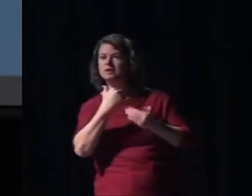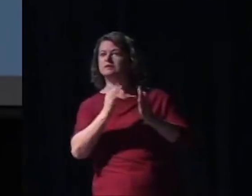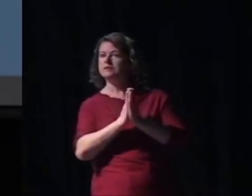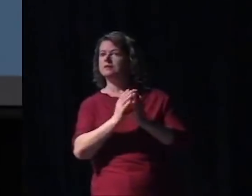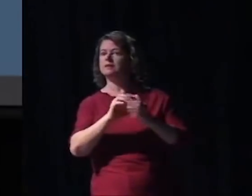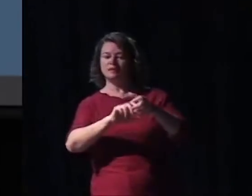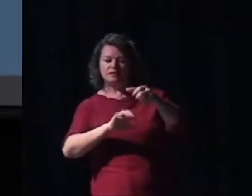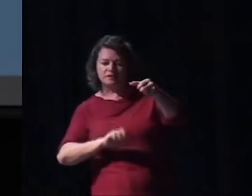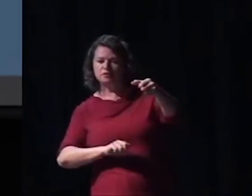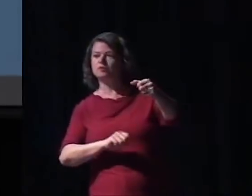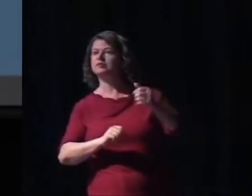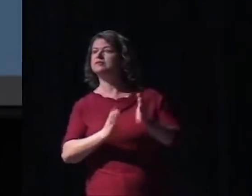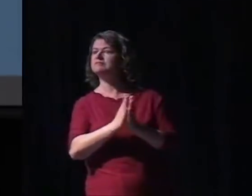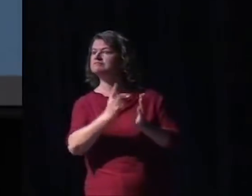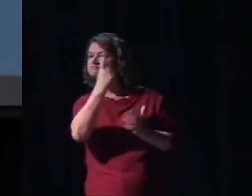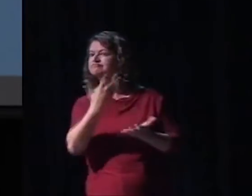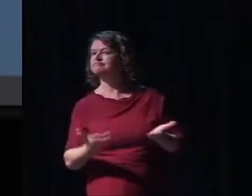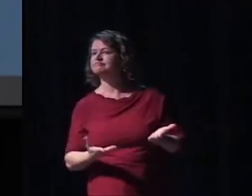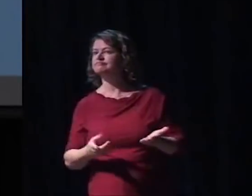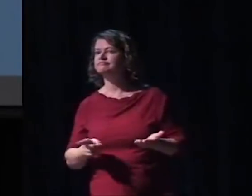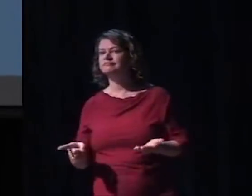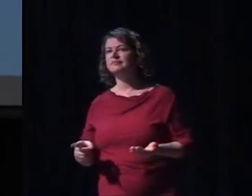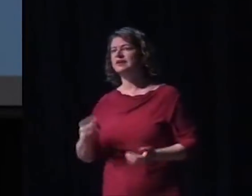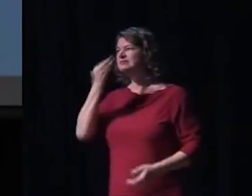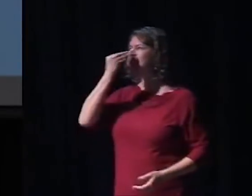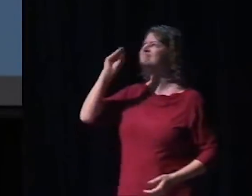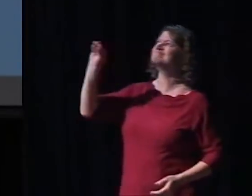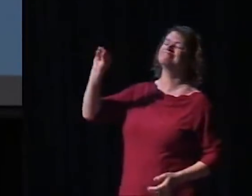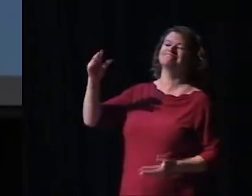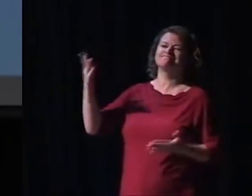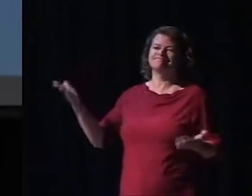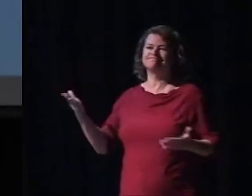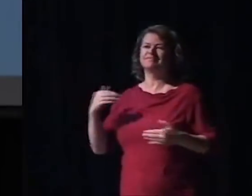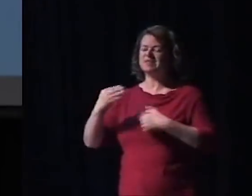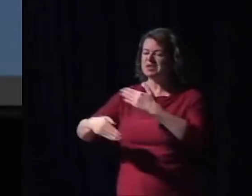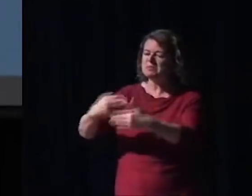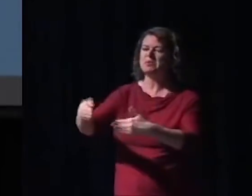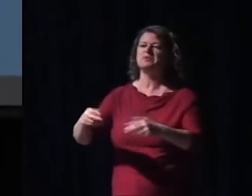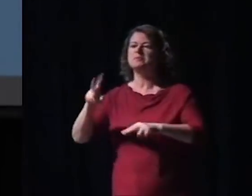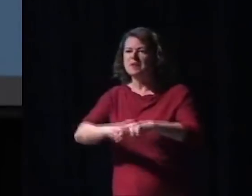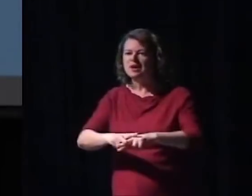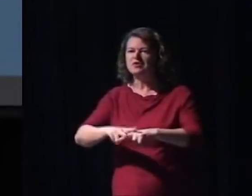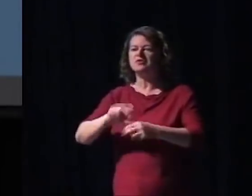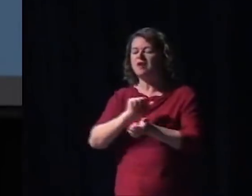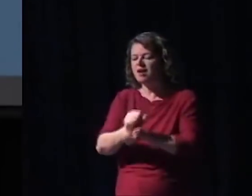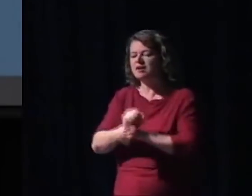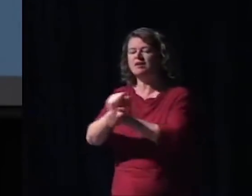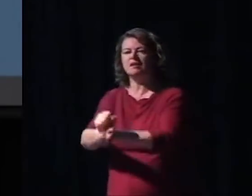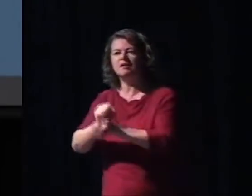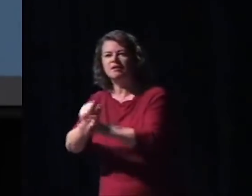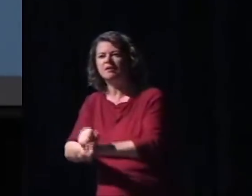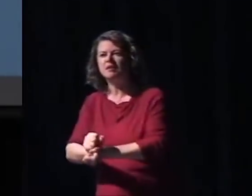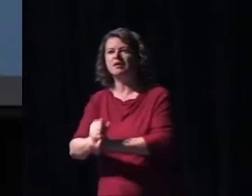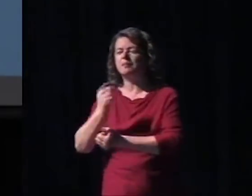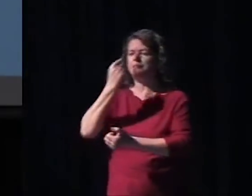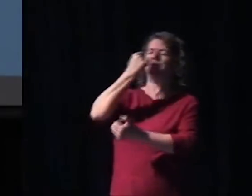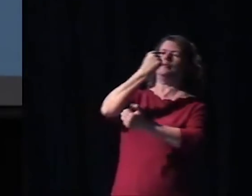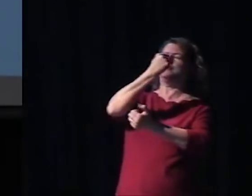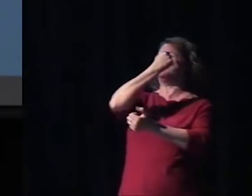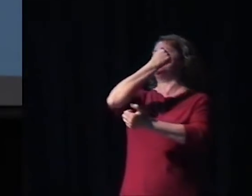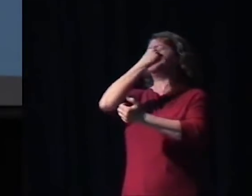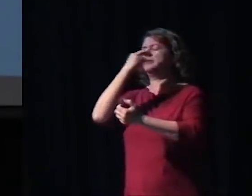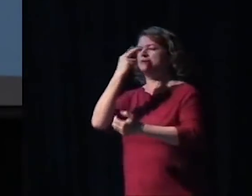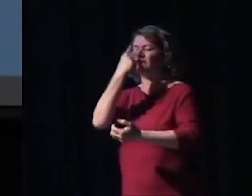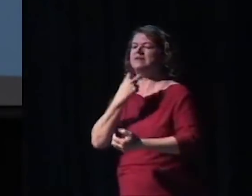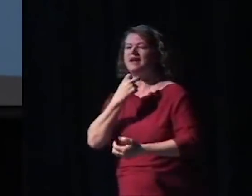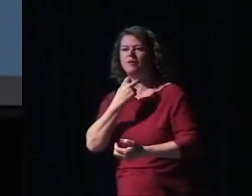que se rebelou aos princípios do Senhor, um homem que foi preso, um homem que foi algemado, um homem que ficou cego, um